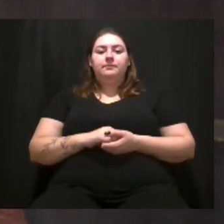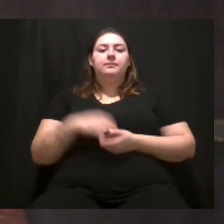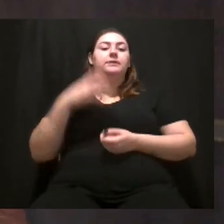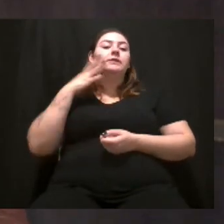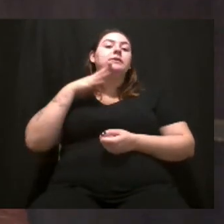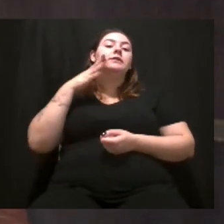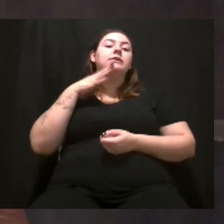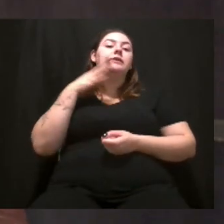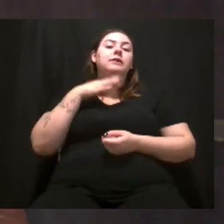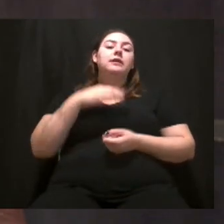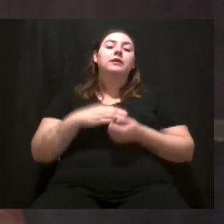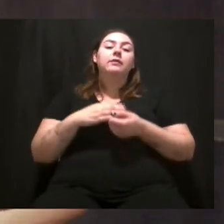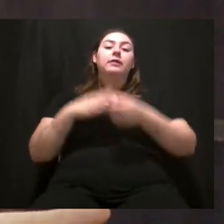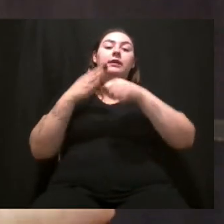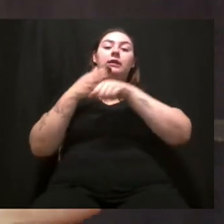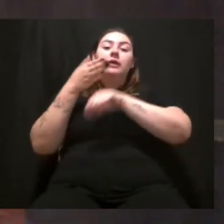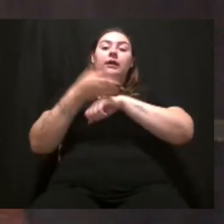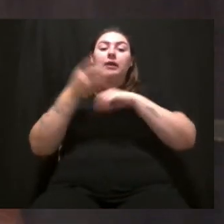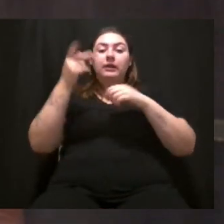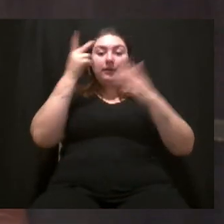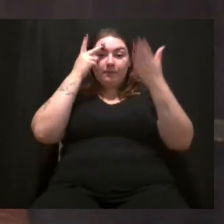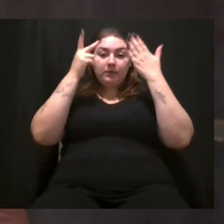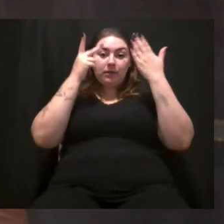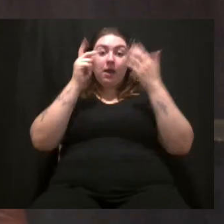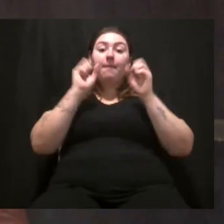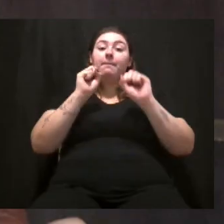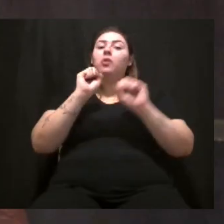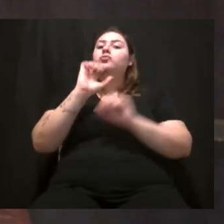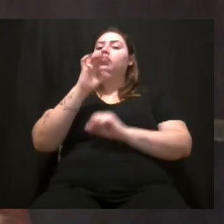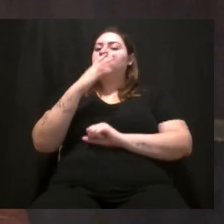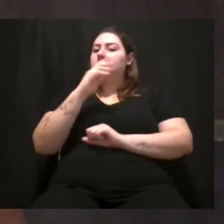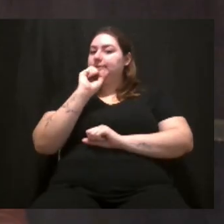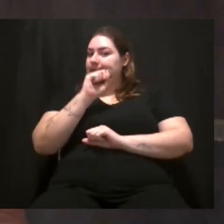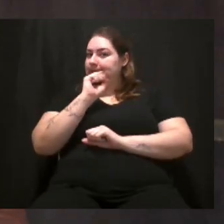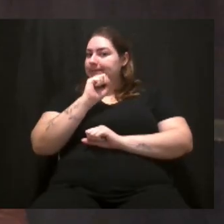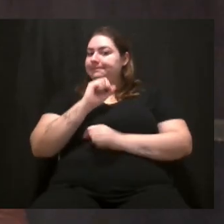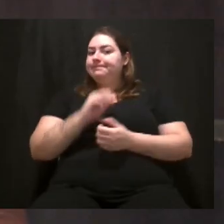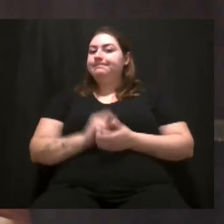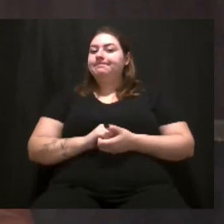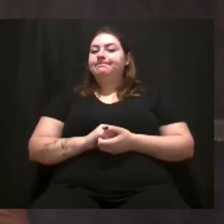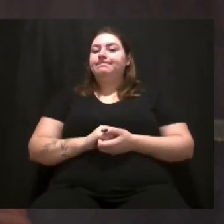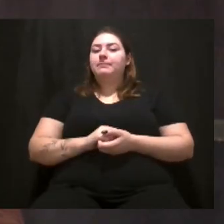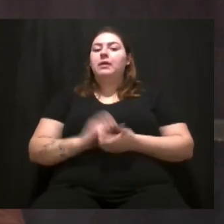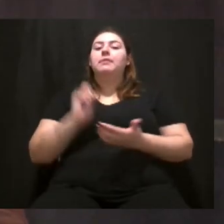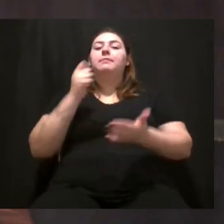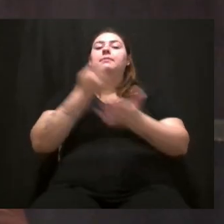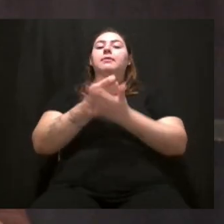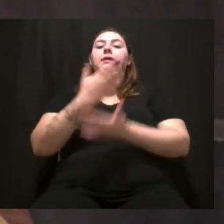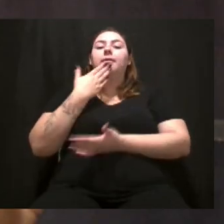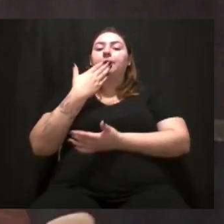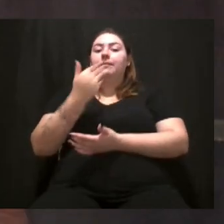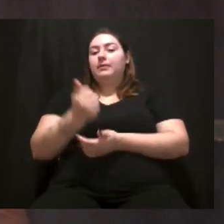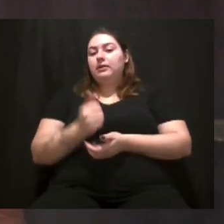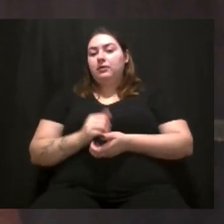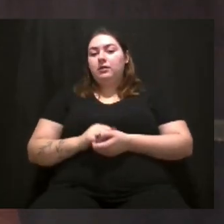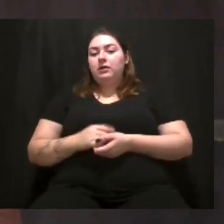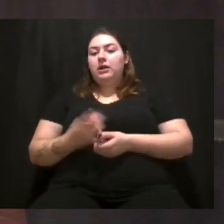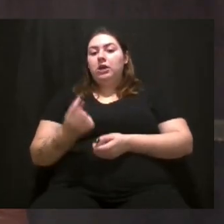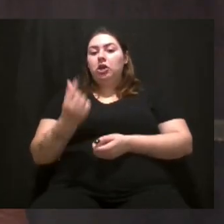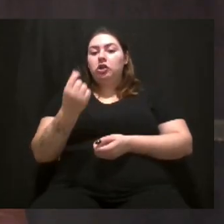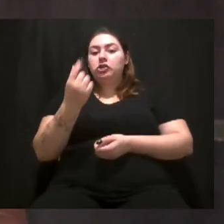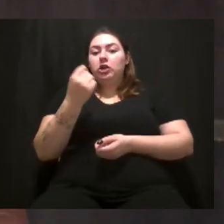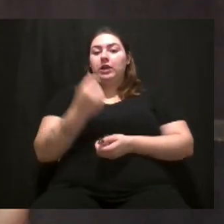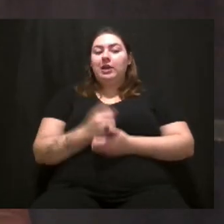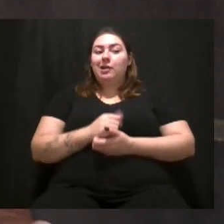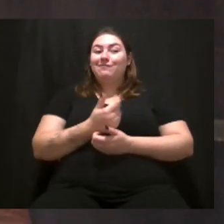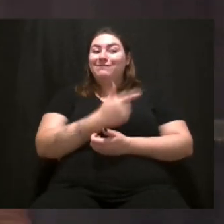psicologia, né? Isso. Porque pode acontecer sim, de você conseguir pagar a melhor escola para o seu filho e não ter dinheiro para ele participar de todas as